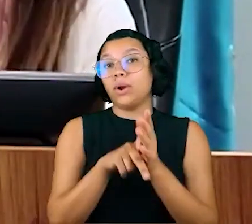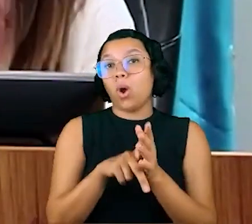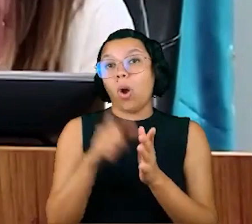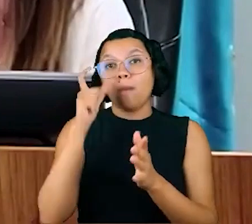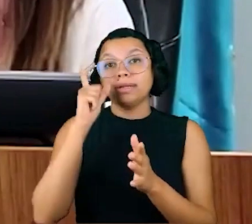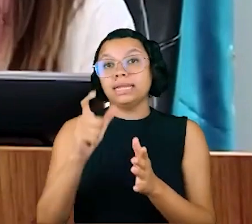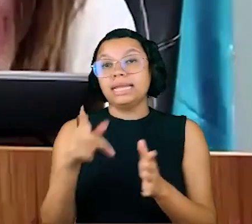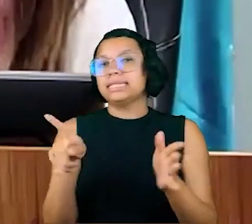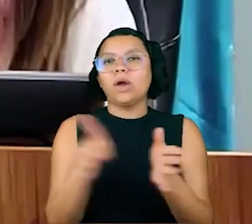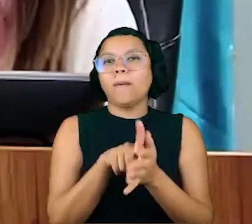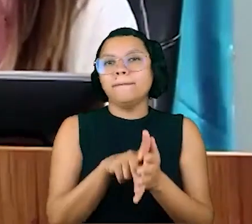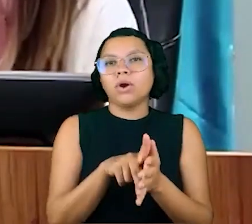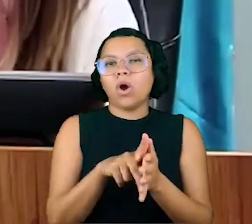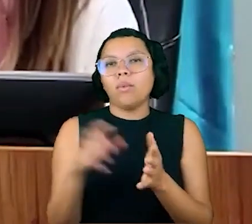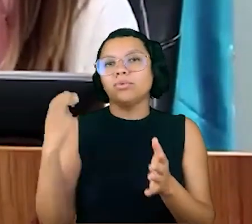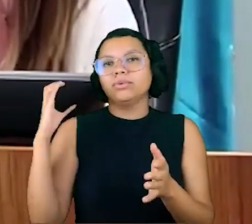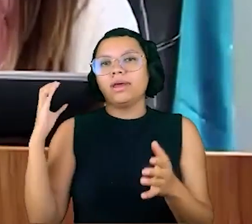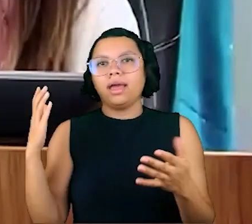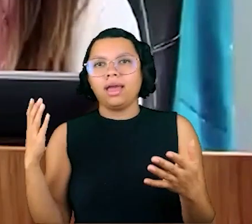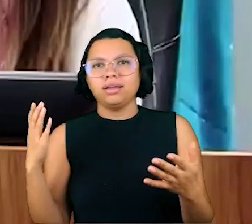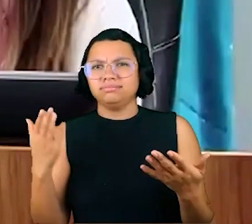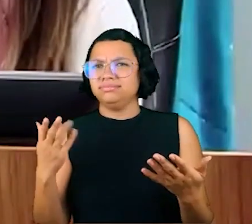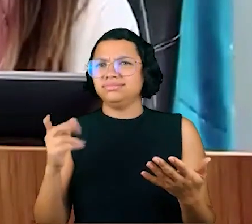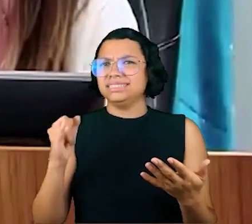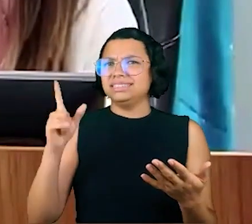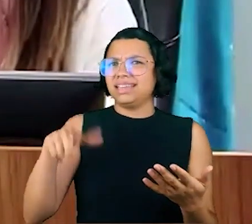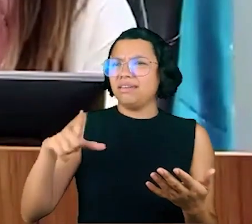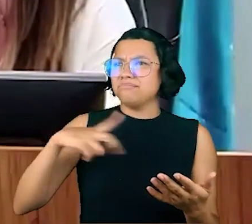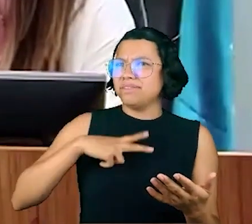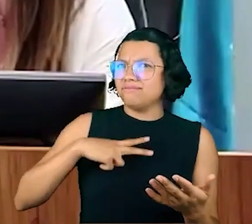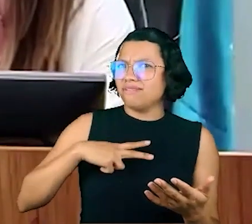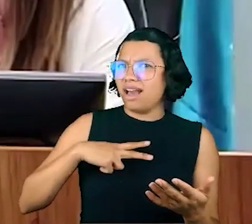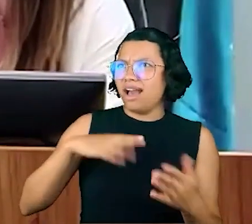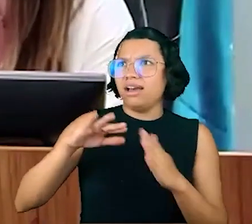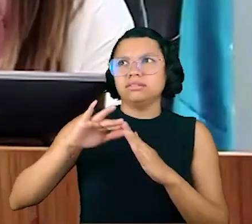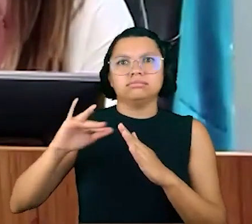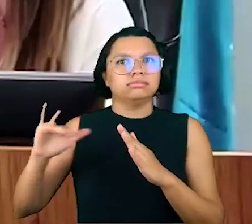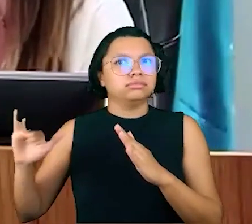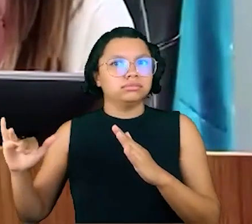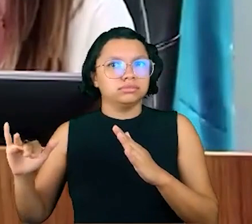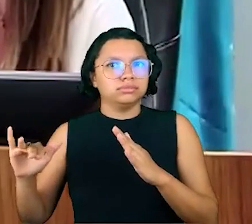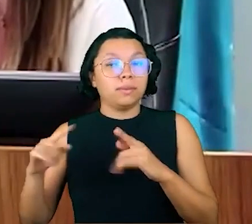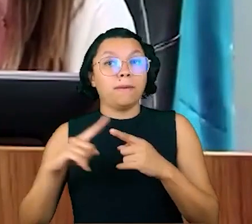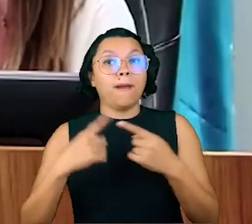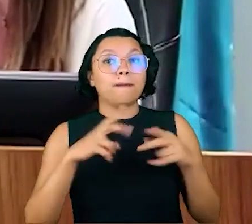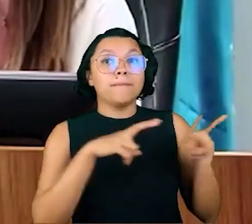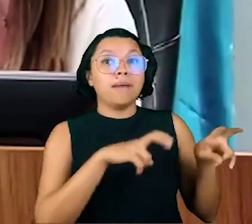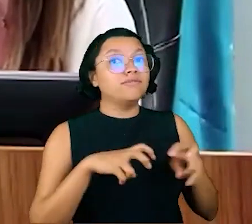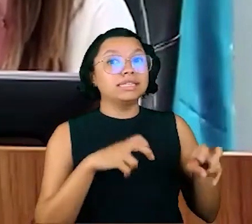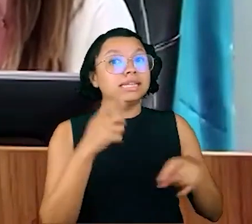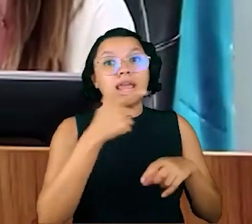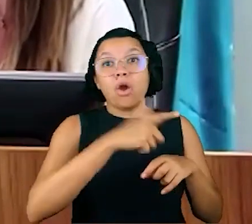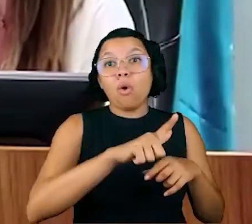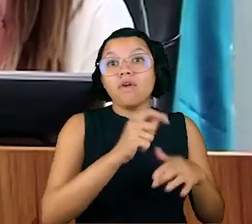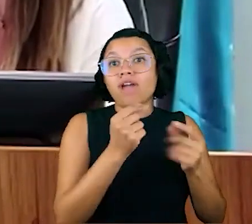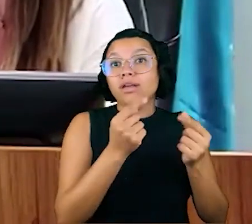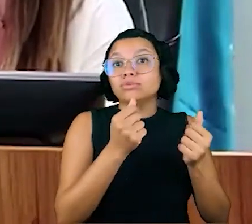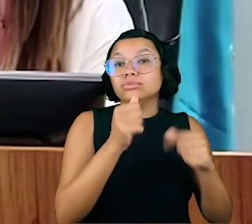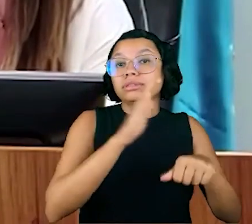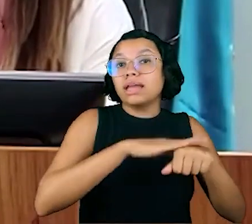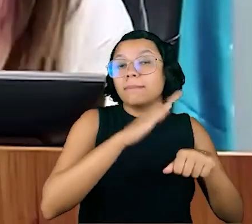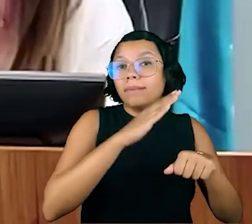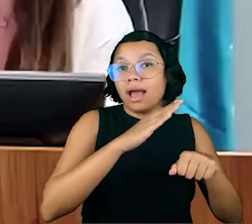o titular do crédito. Se é privado, é uma coisa. Se é fazendário, é outro que vai